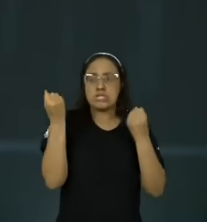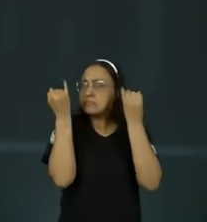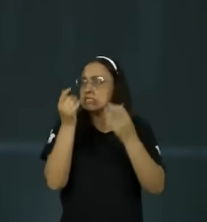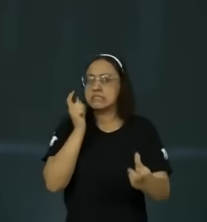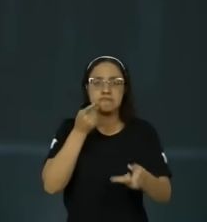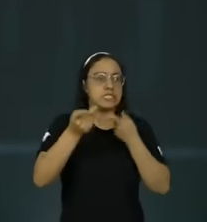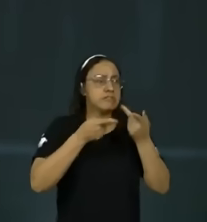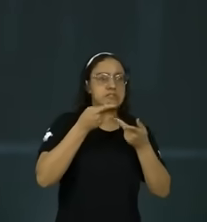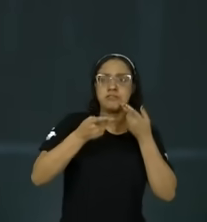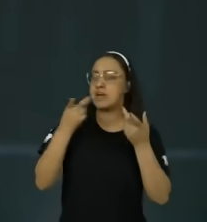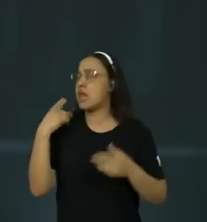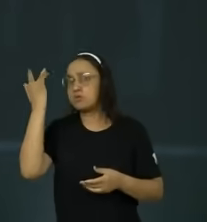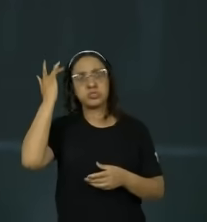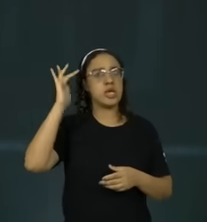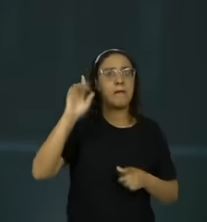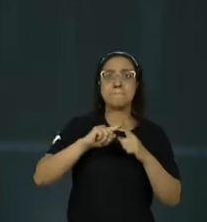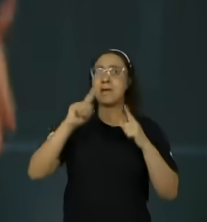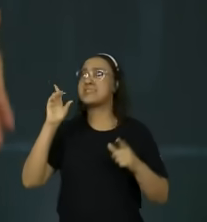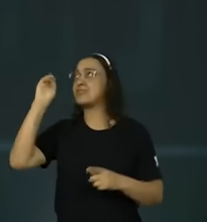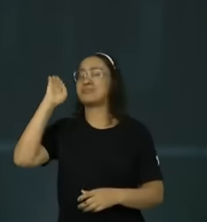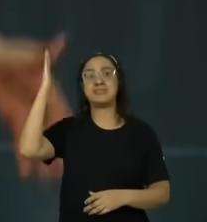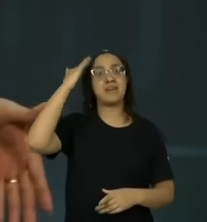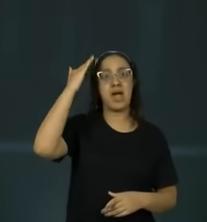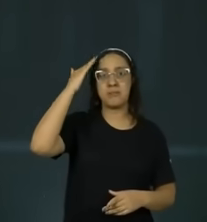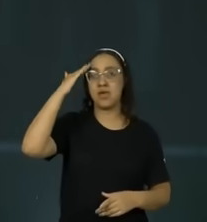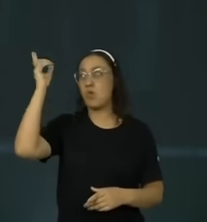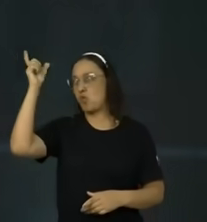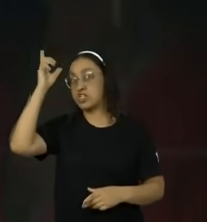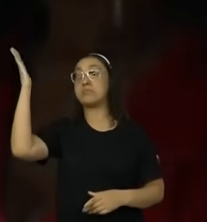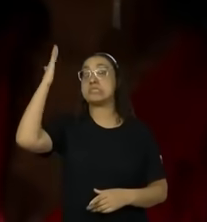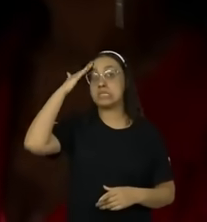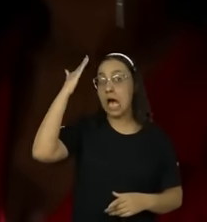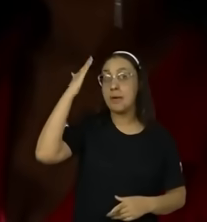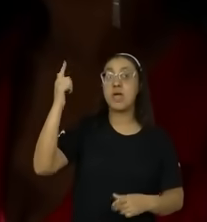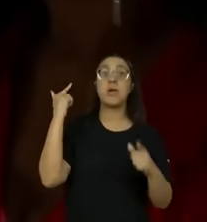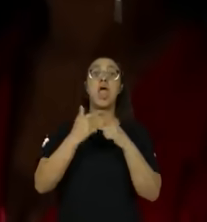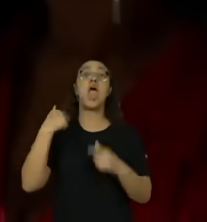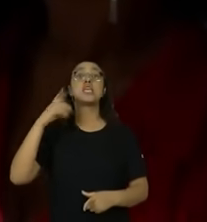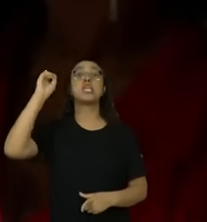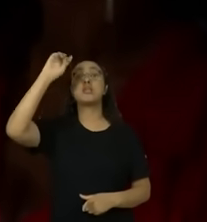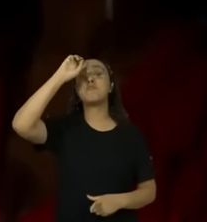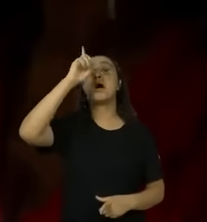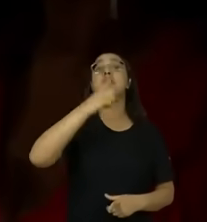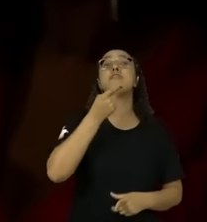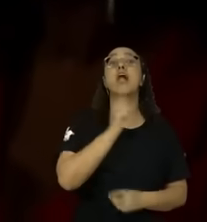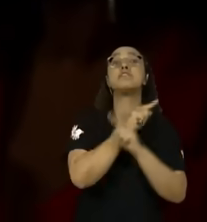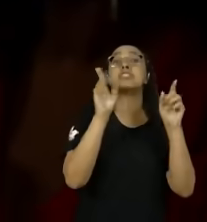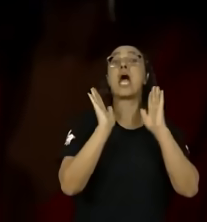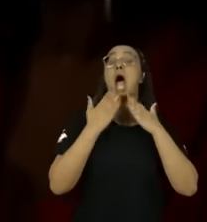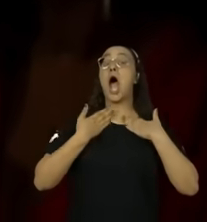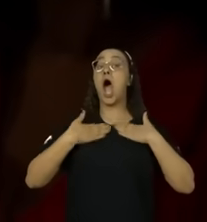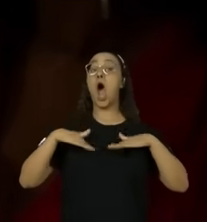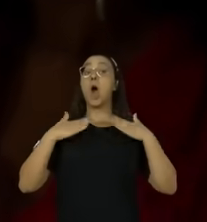do diabo em relação ao sonho que Deus te deu faz parte do show. Deus manda dizer: calma, que hoje eu